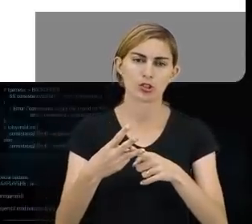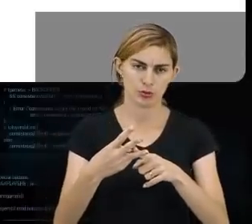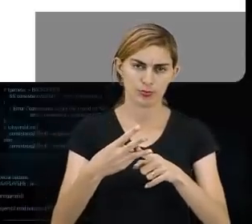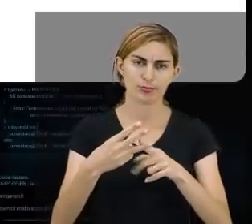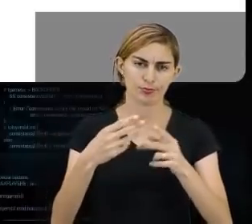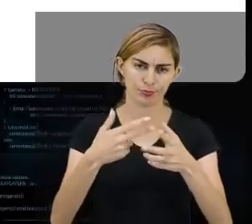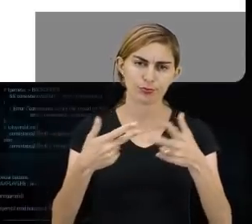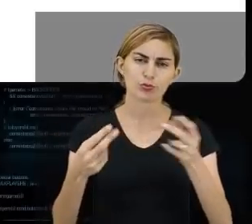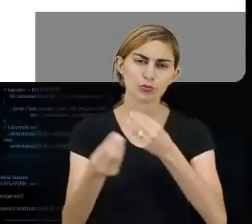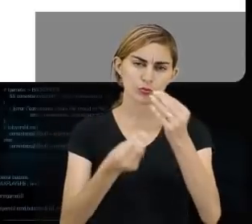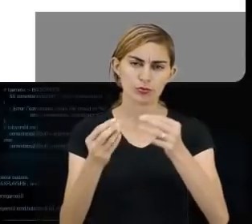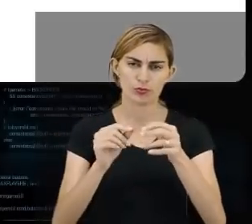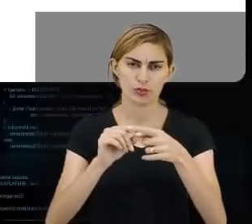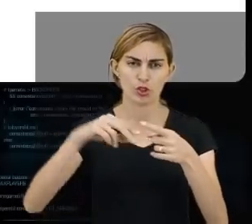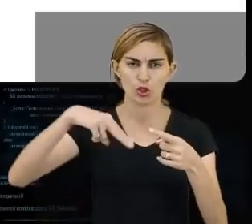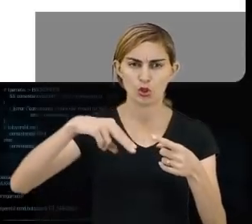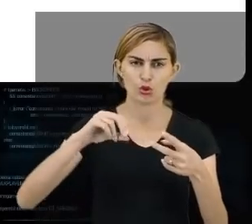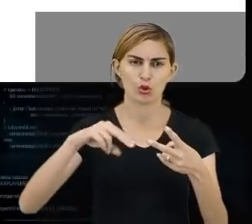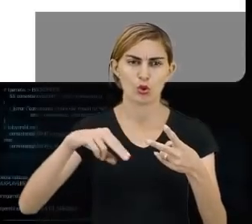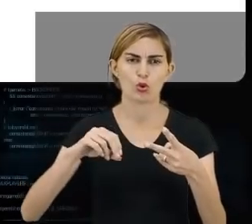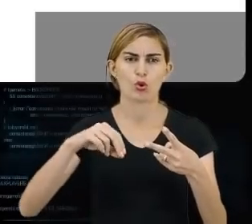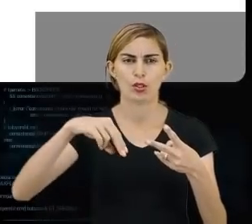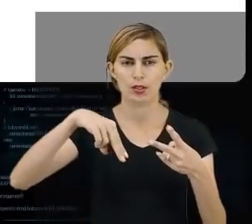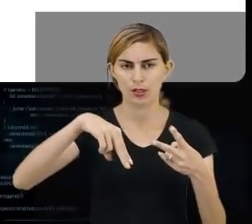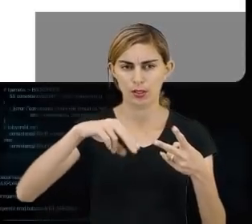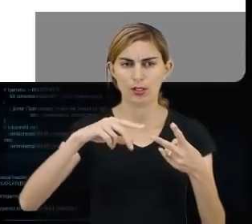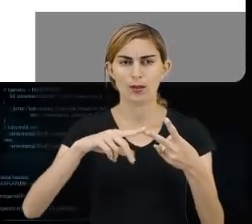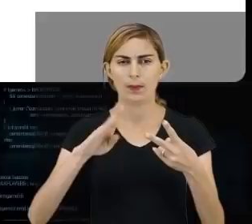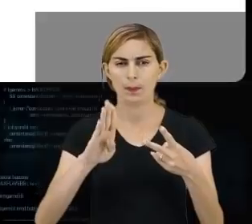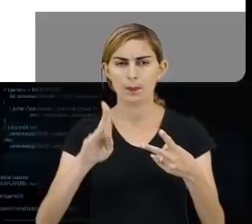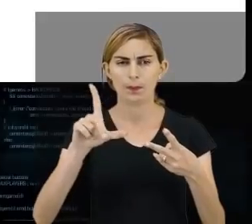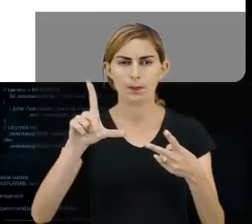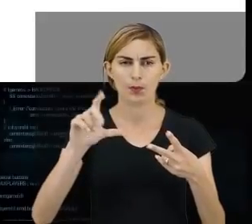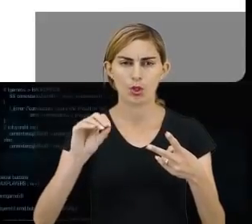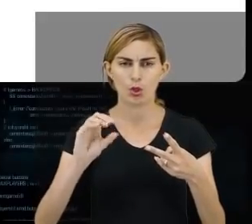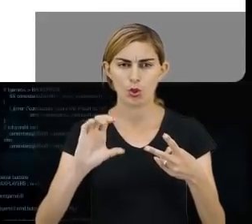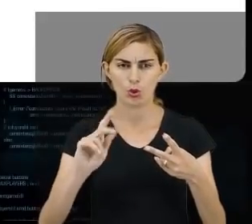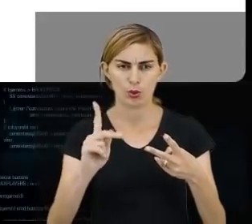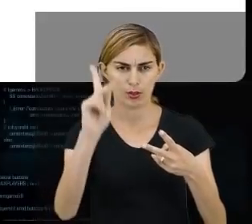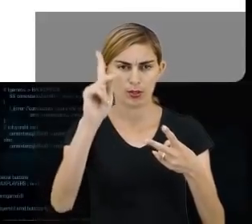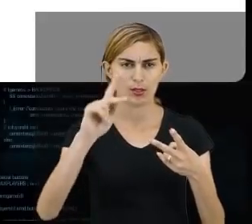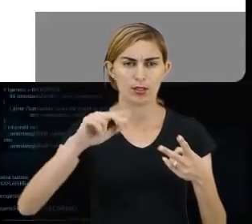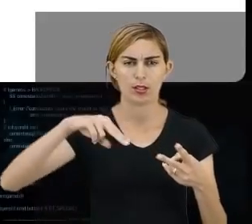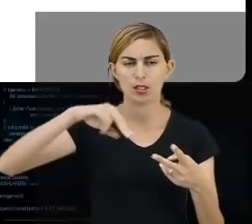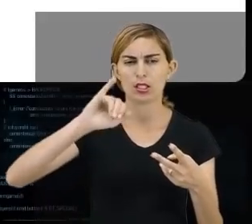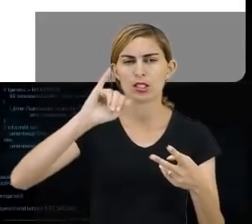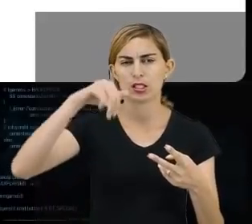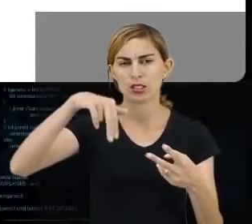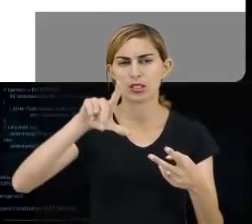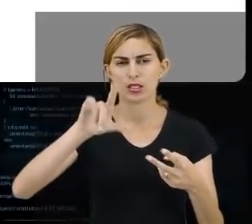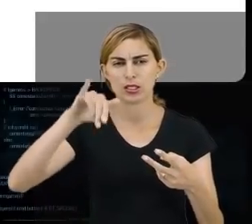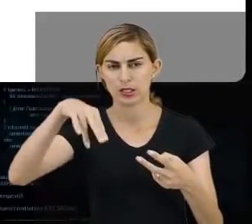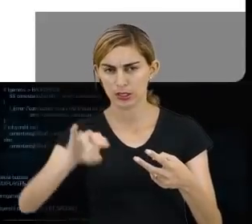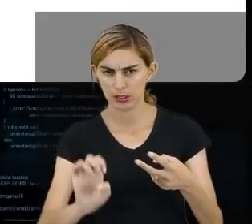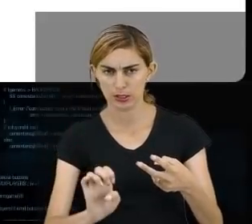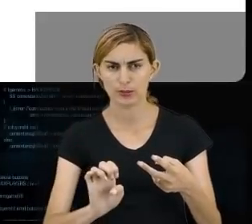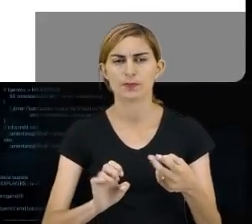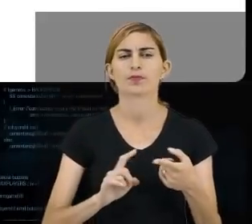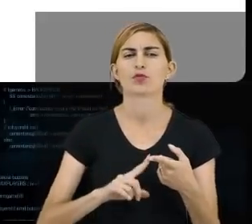formas. None, block e inline. Se você coloca none, ele não vai ser mostrado na página. Ele